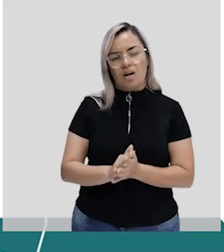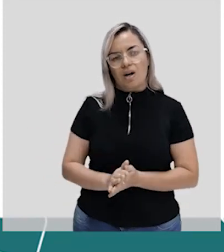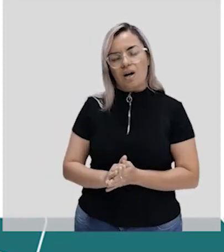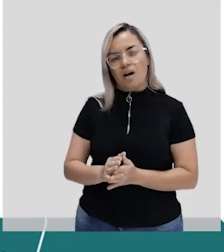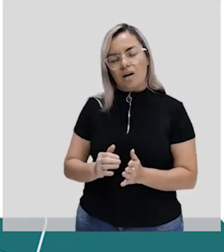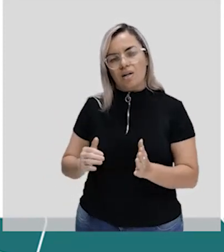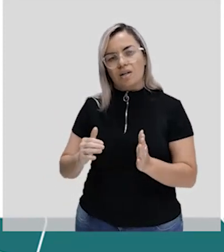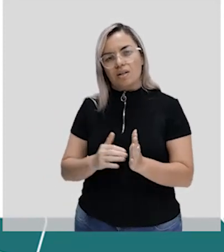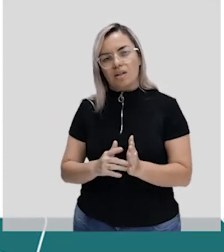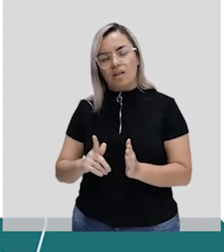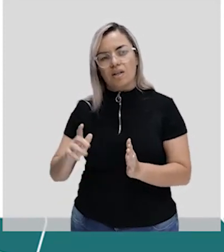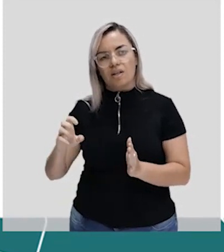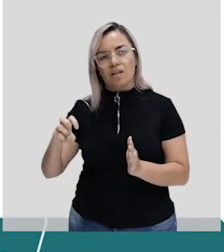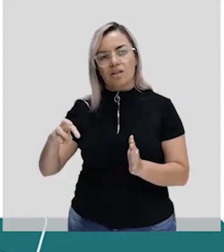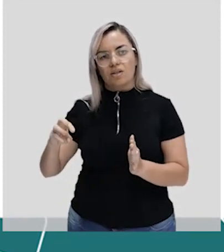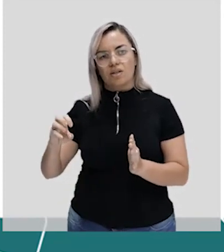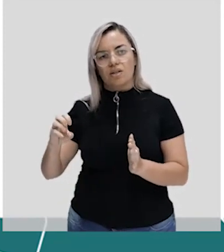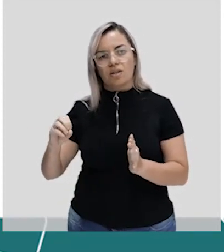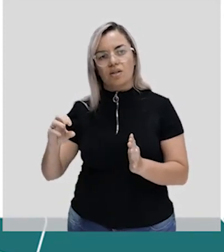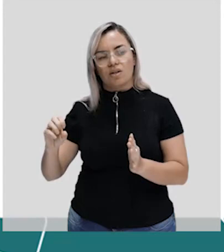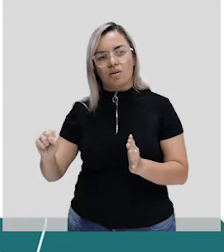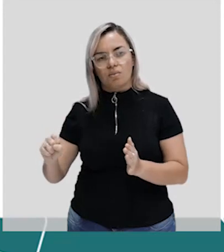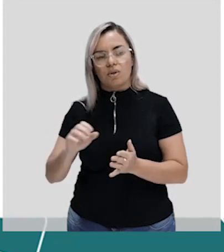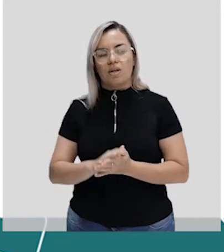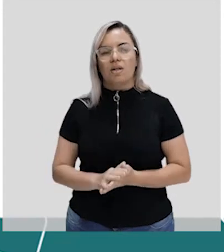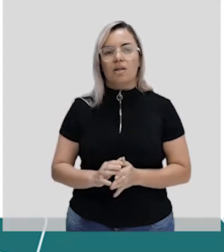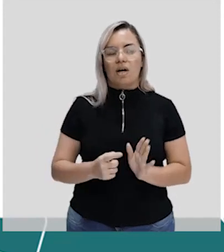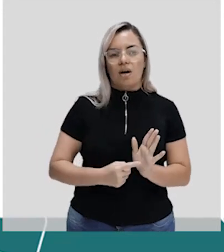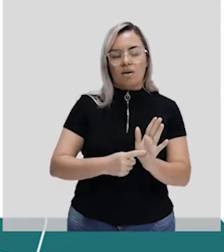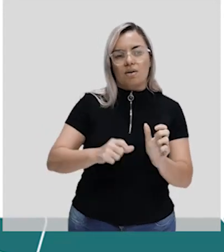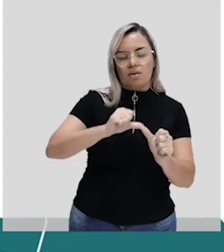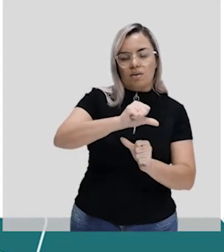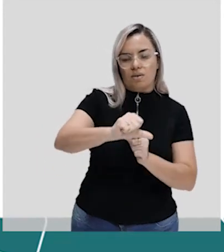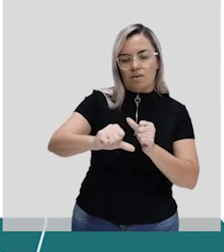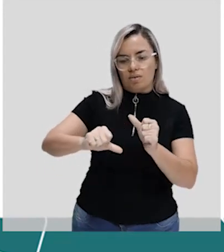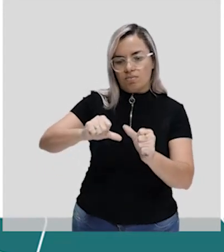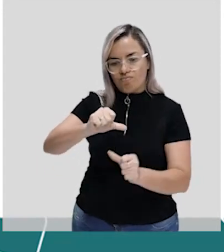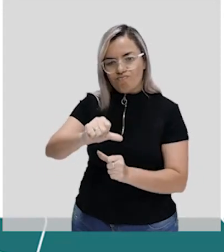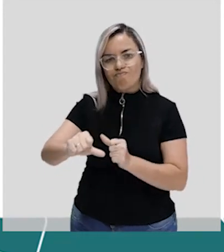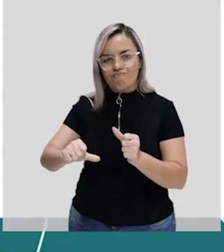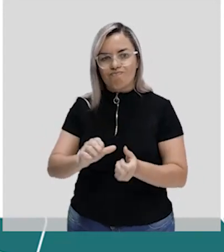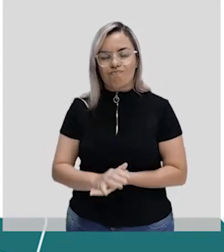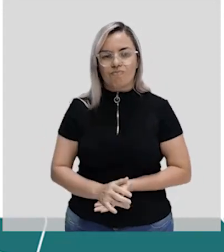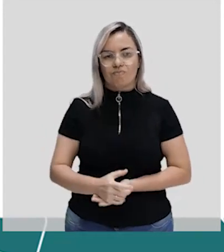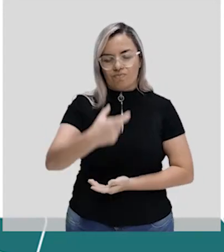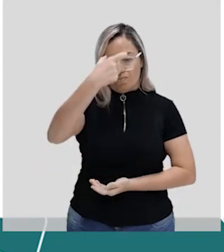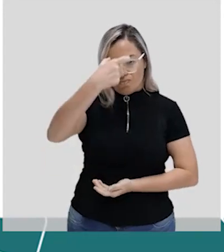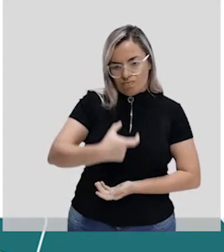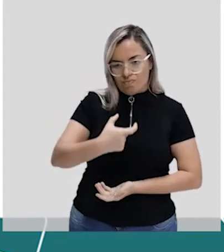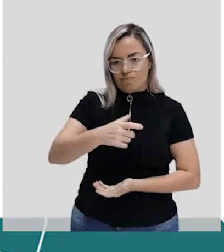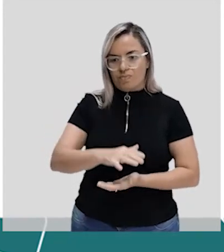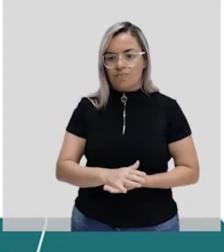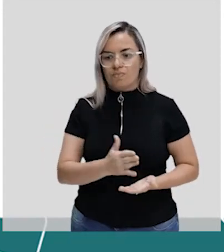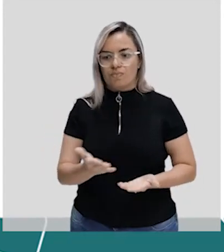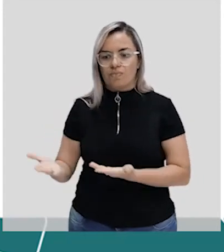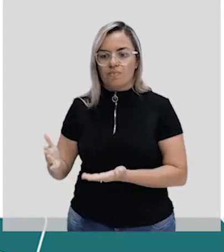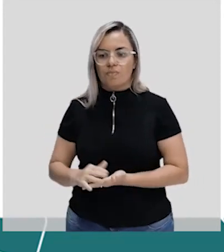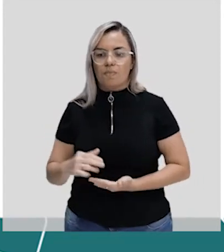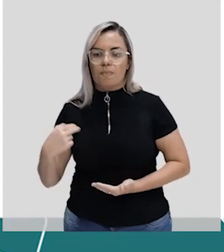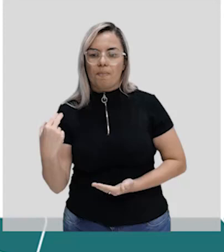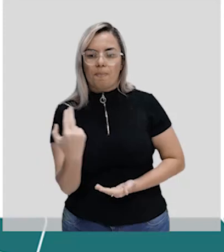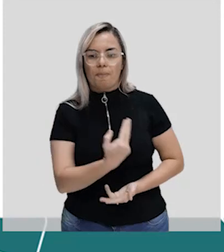apresentam mudanças entre si. Então, as nossas diferenças individuais, né, entre os indivíduos da mesma espécie,